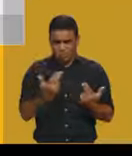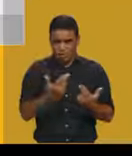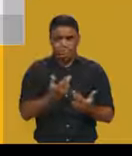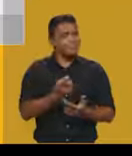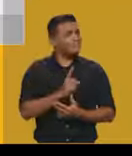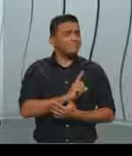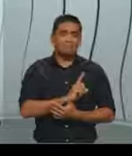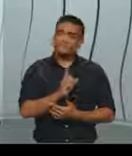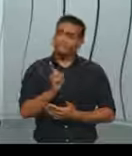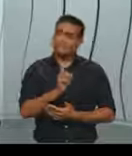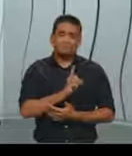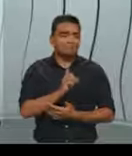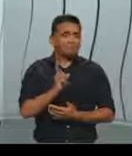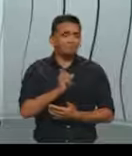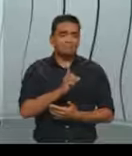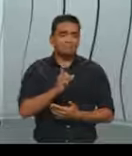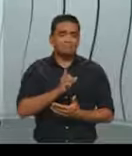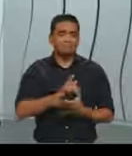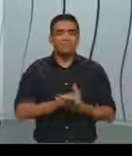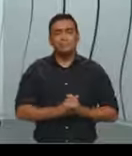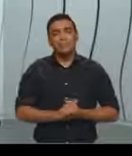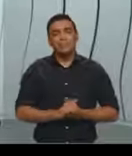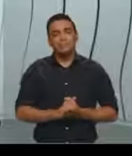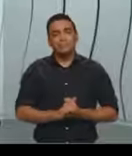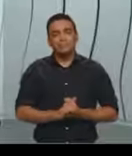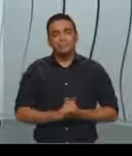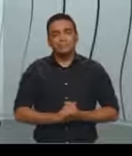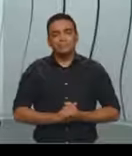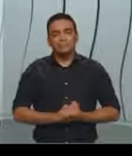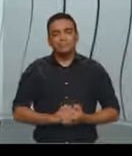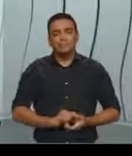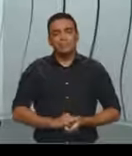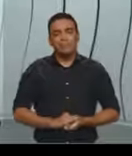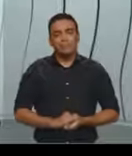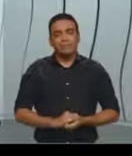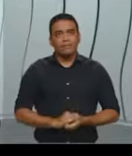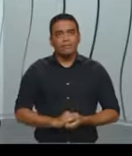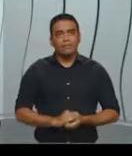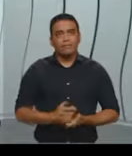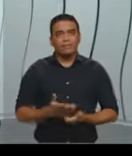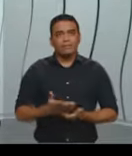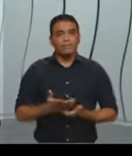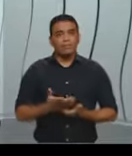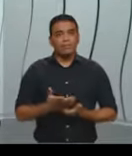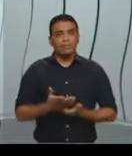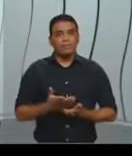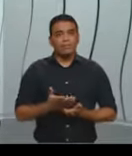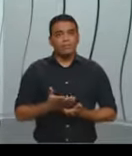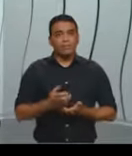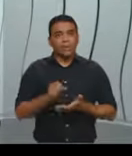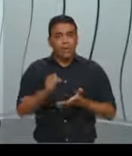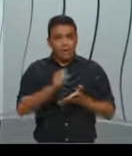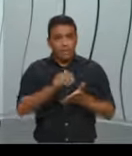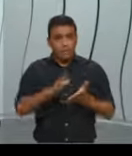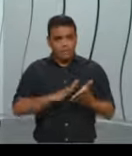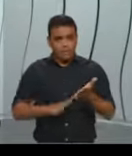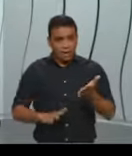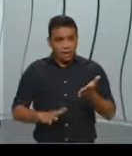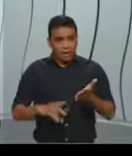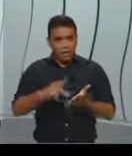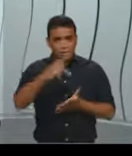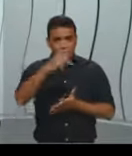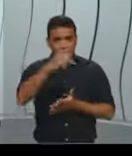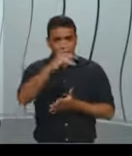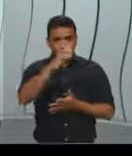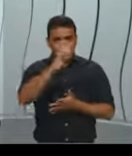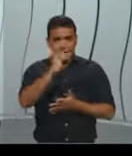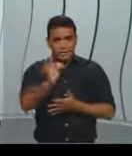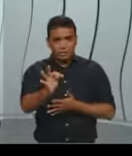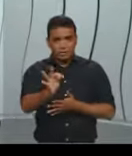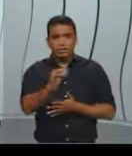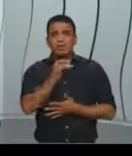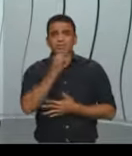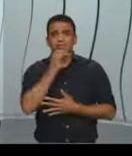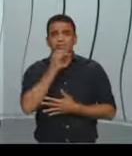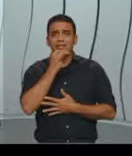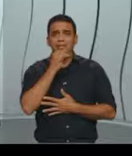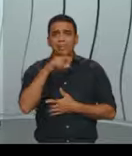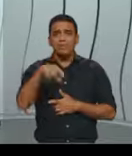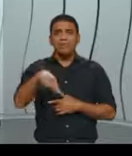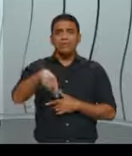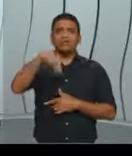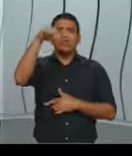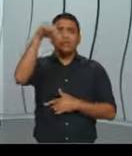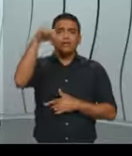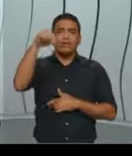mesma coisa, tá bom? E se eu não estou enganado, no exercício lá do PET, nesse exemplo lá do PET, é um